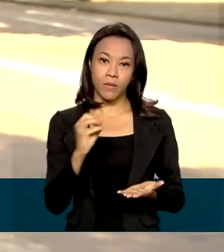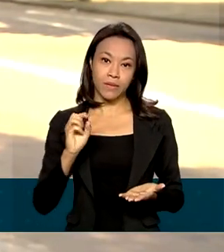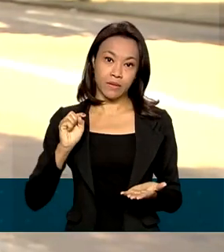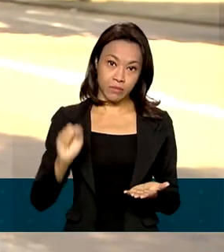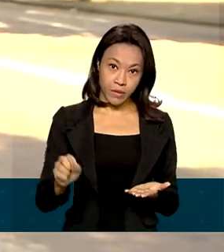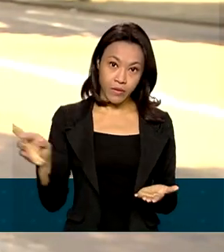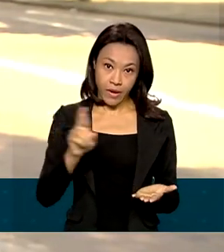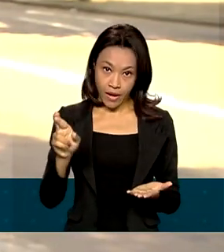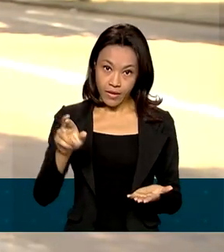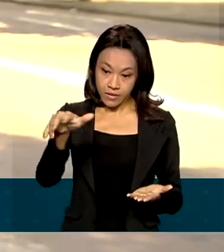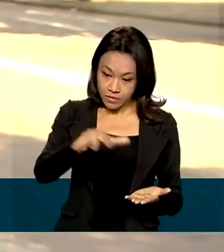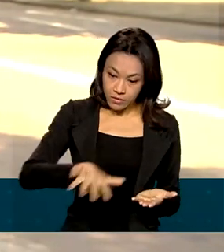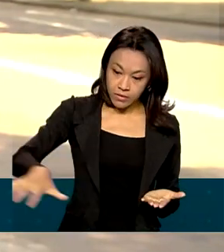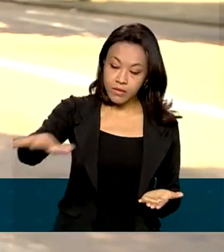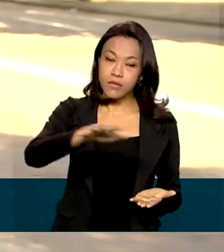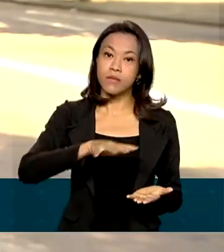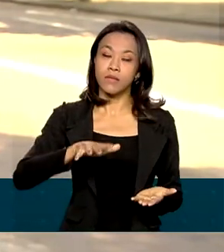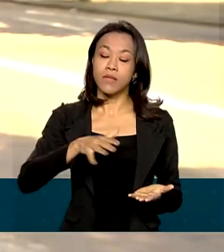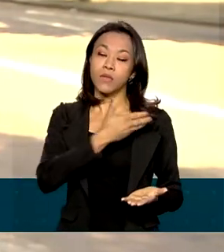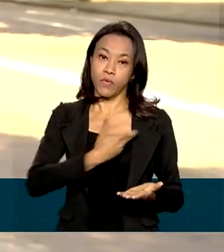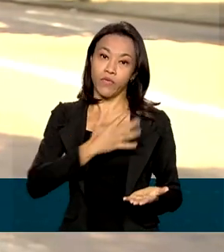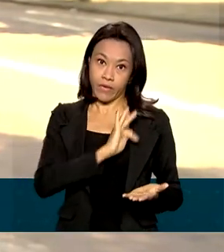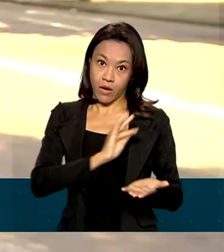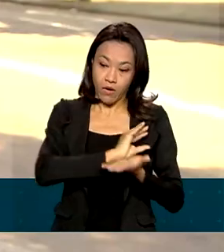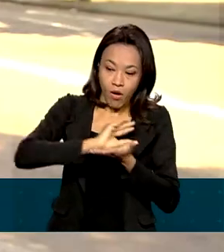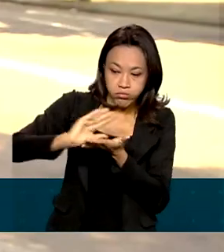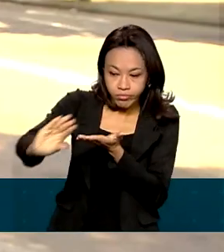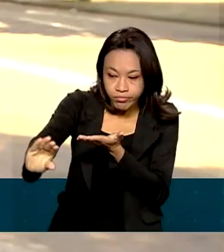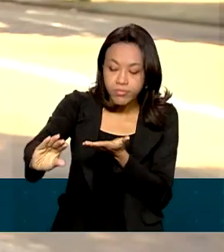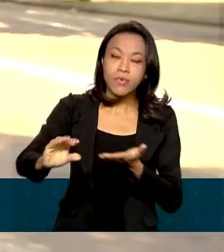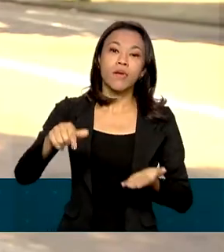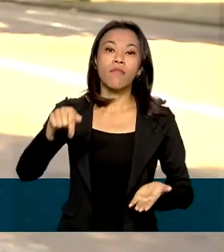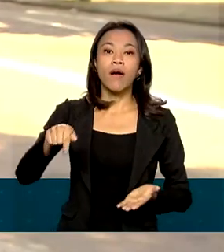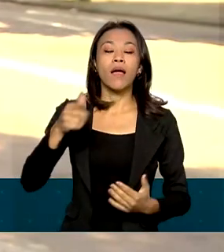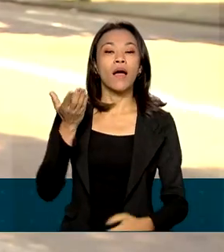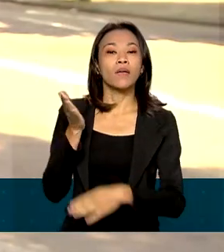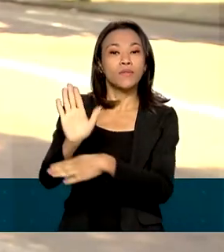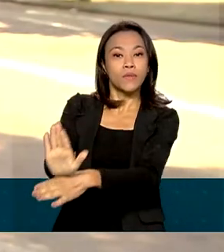R$ 2,4 milhões para Angra do governo federal vai beneficiar cerca de